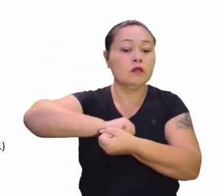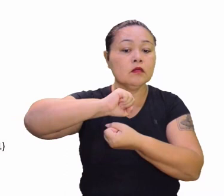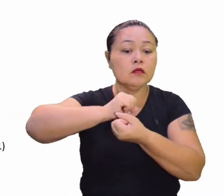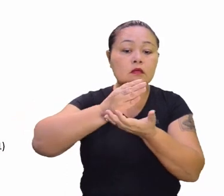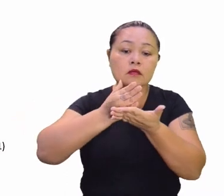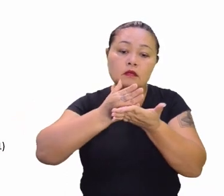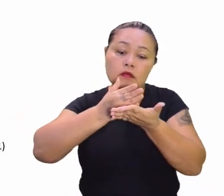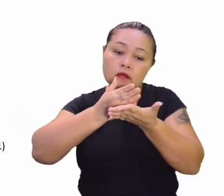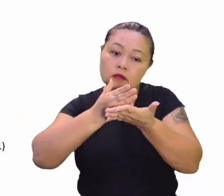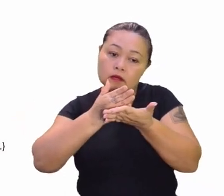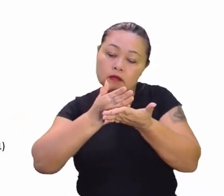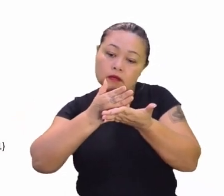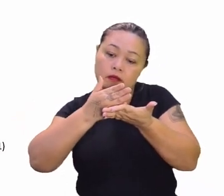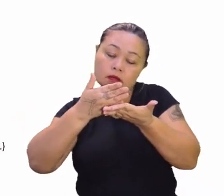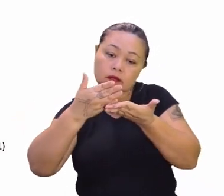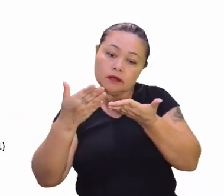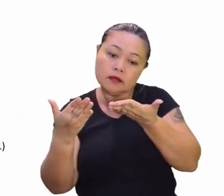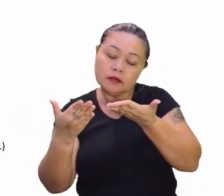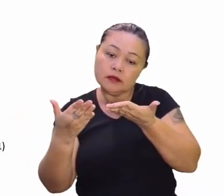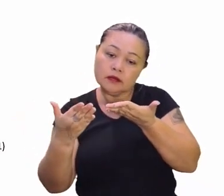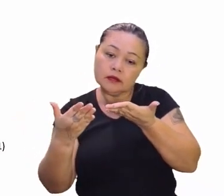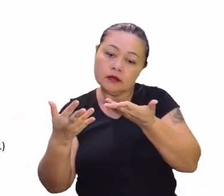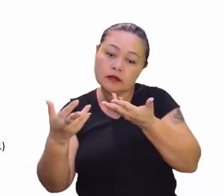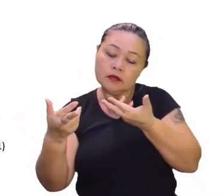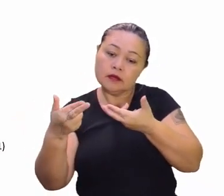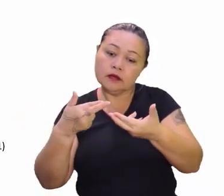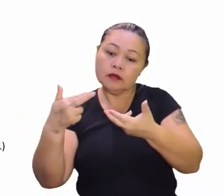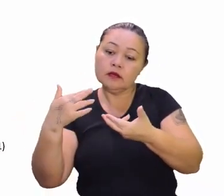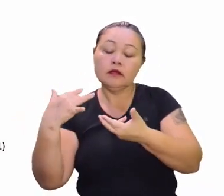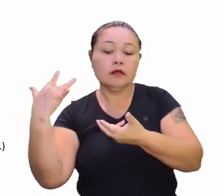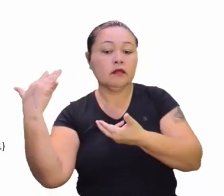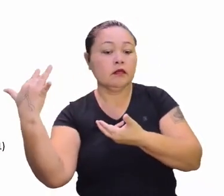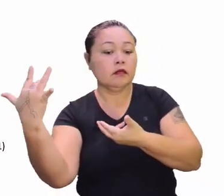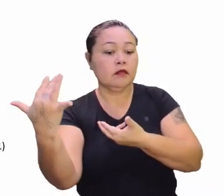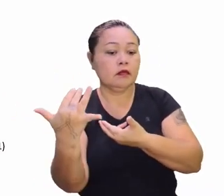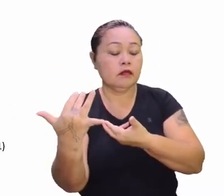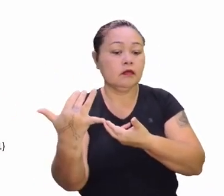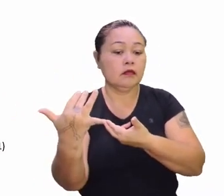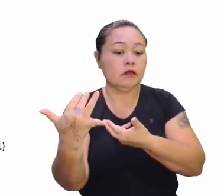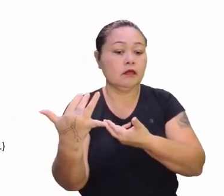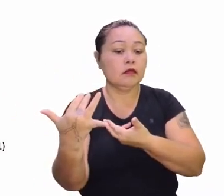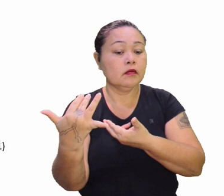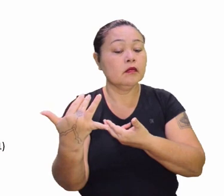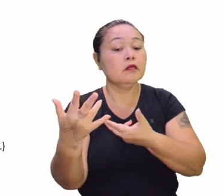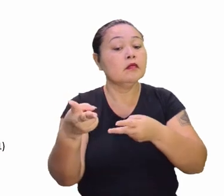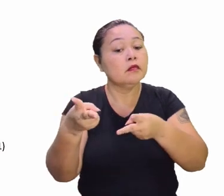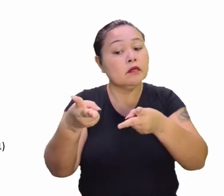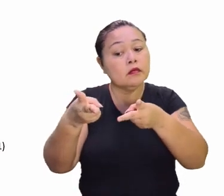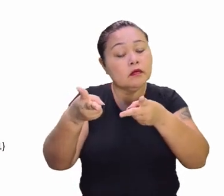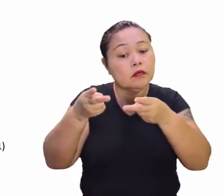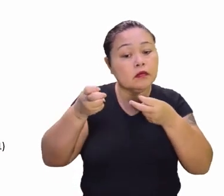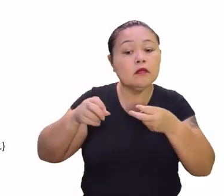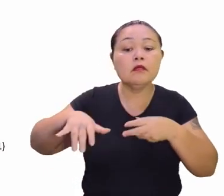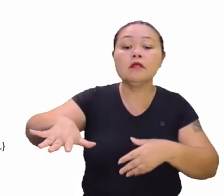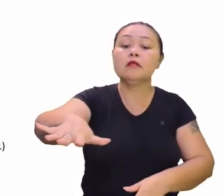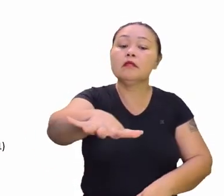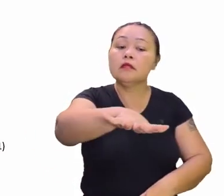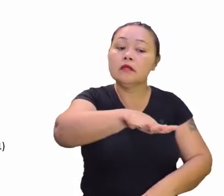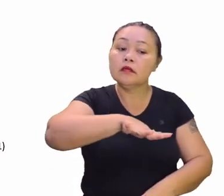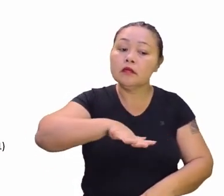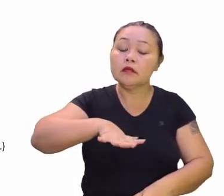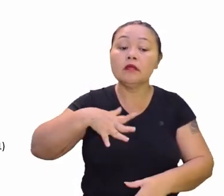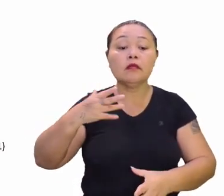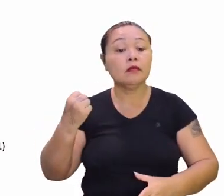de parcela, aquilo que eu falei, parcela dos recursos naturais, ou seja, você vai explorar o ambiente